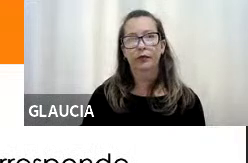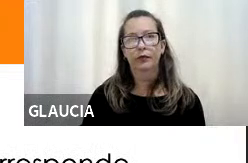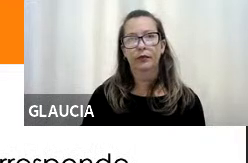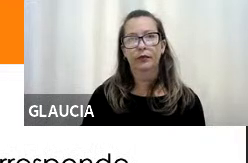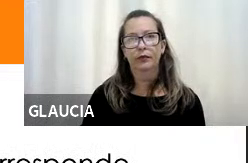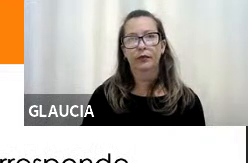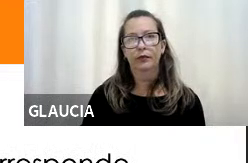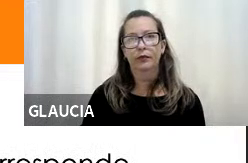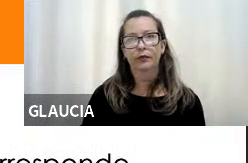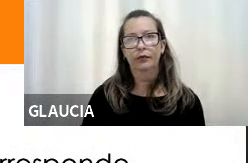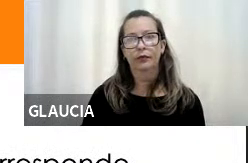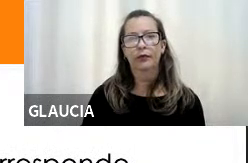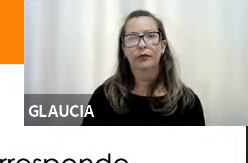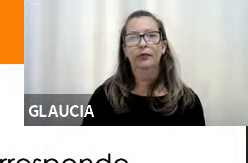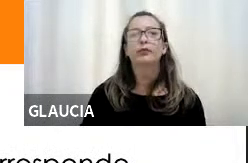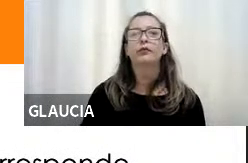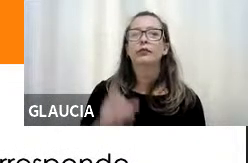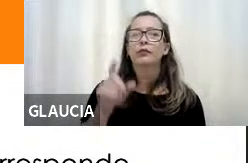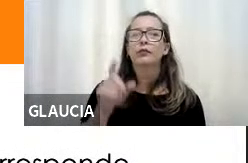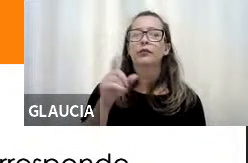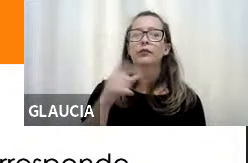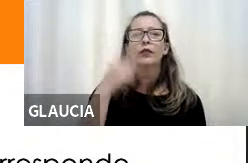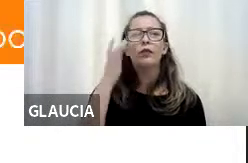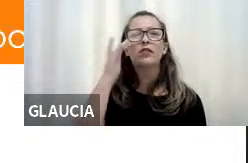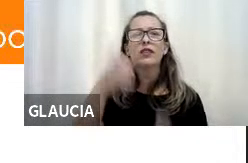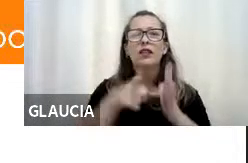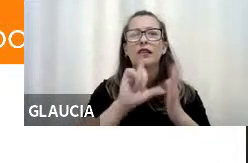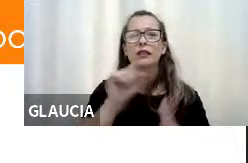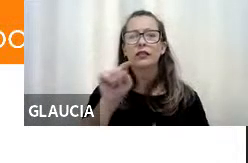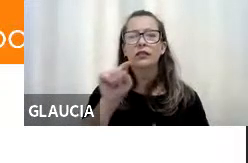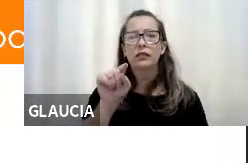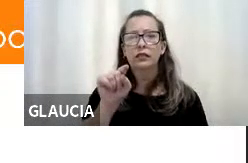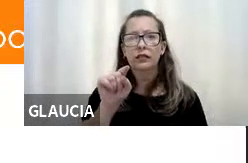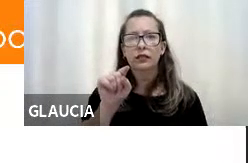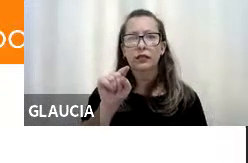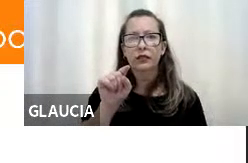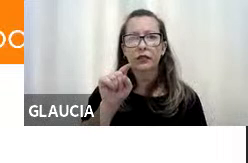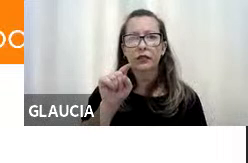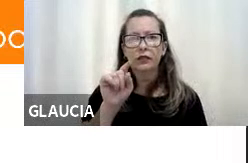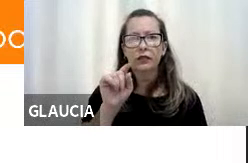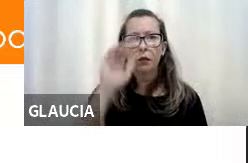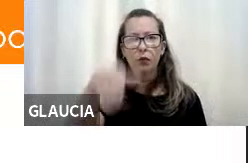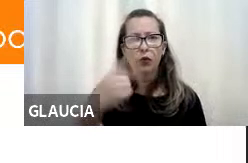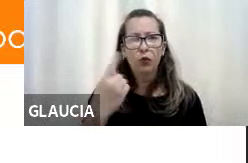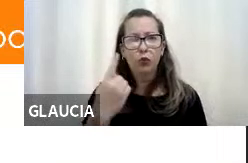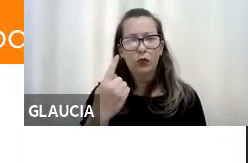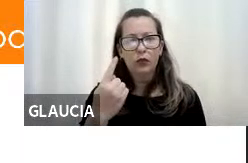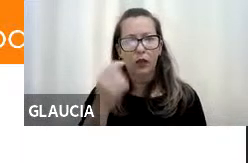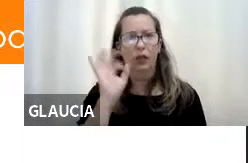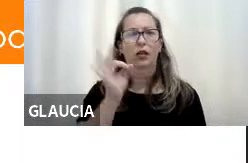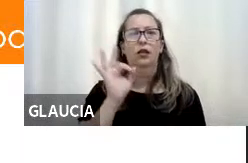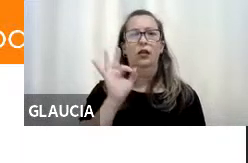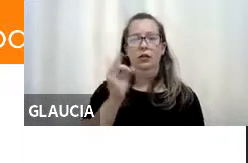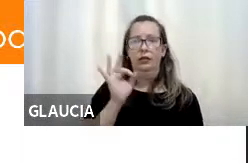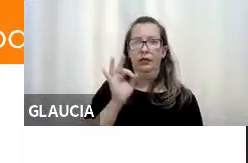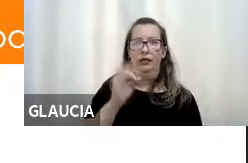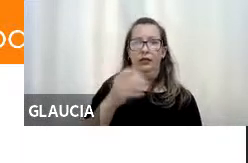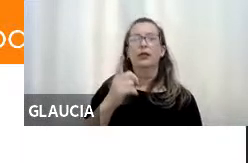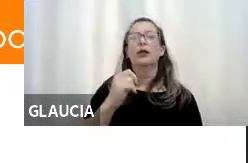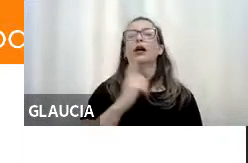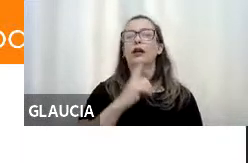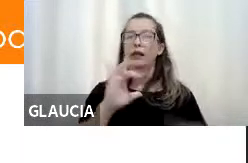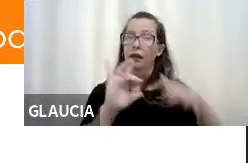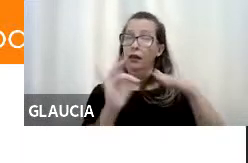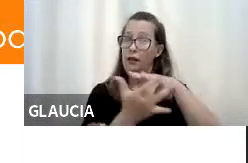Pode. Passa um ano, eu acho que antes, acho que pulou um, não é isso? Isso. As redes próprias influenciam